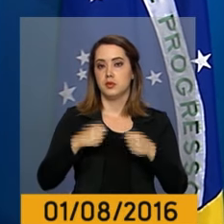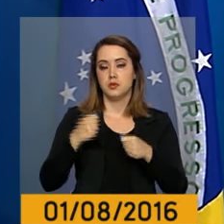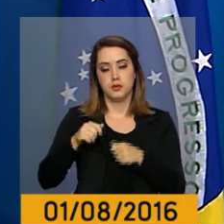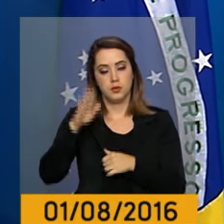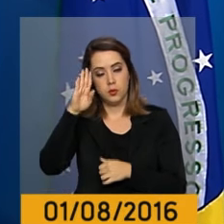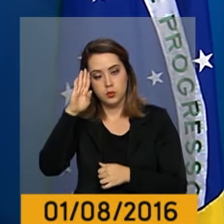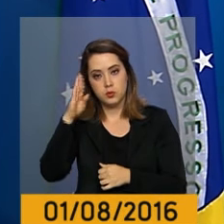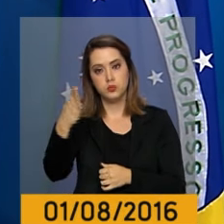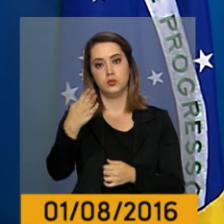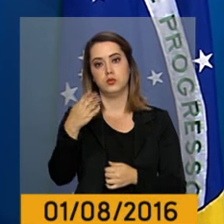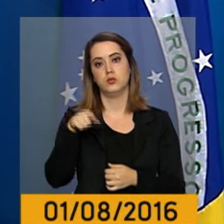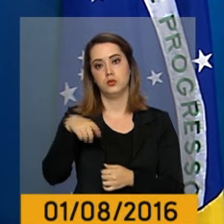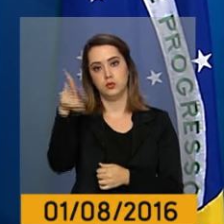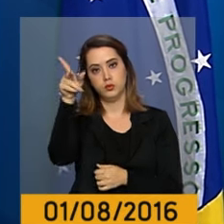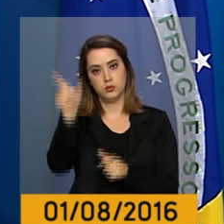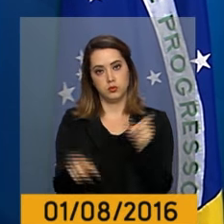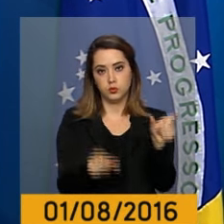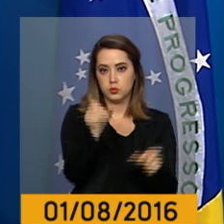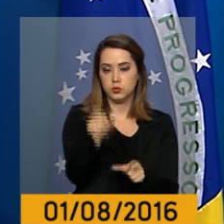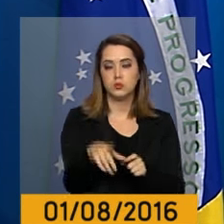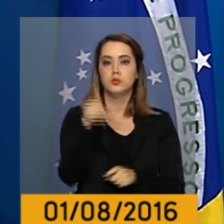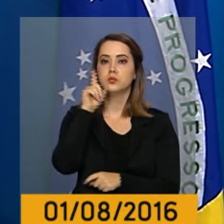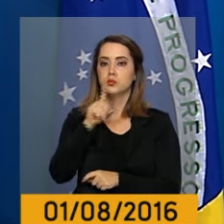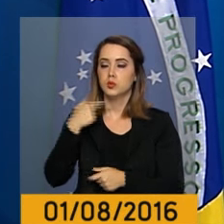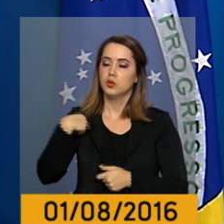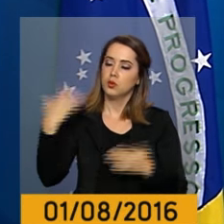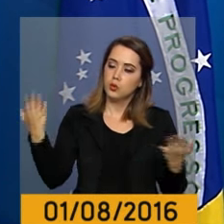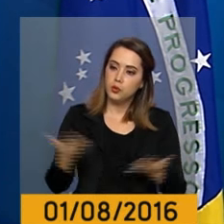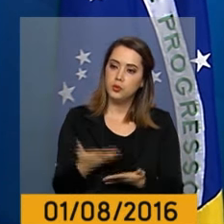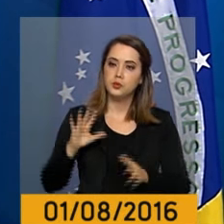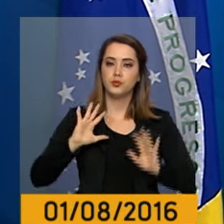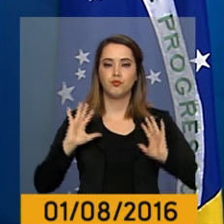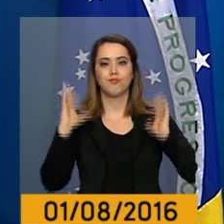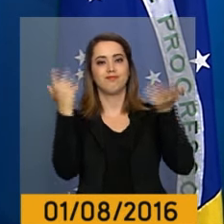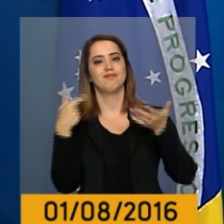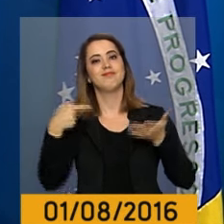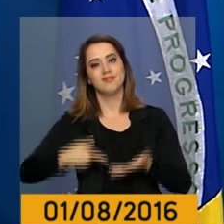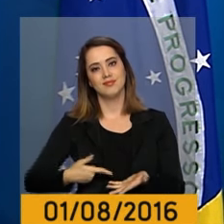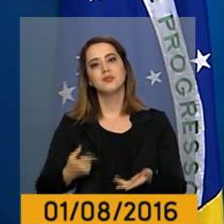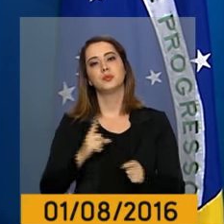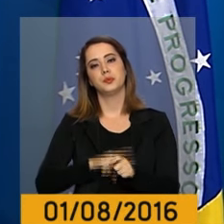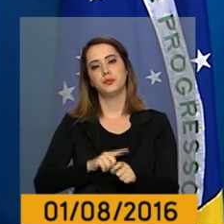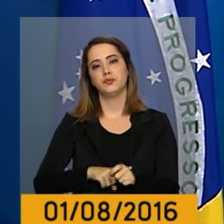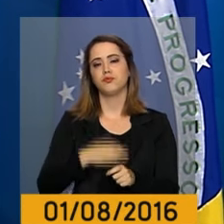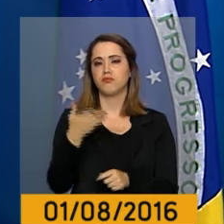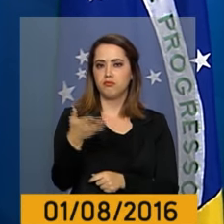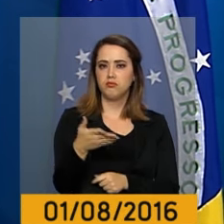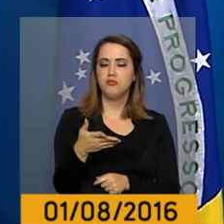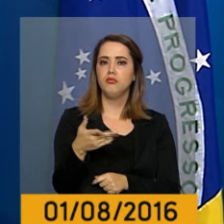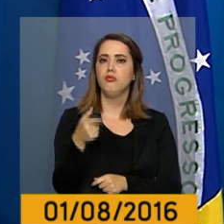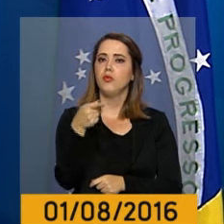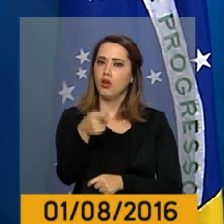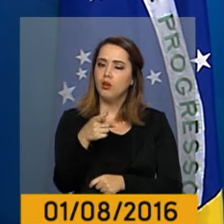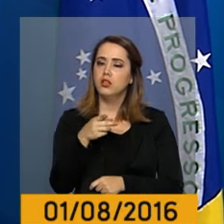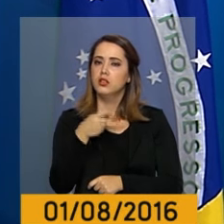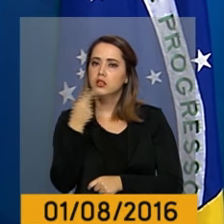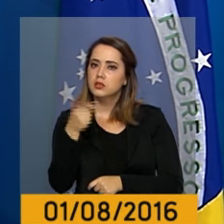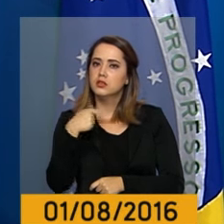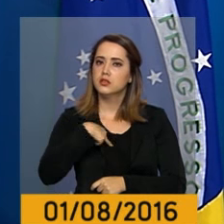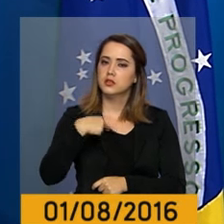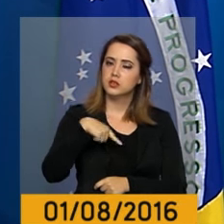de que hoje nós pudéssemos aqui comemorar este evento. E o Blairo me dizia que aqui há